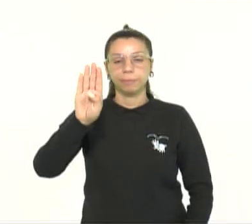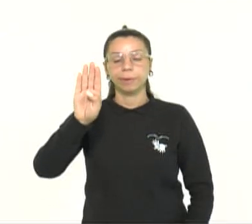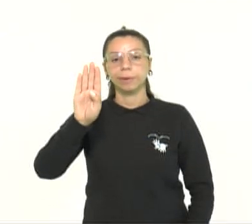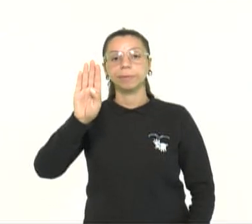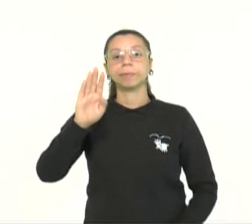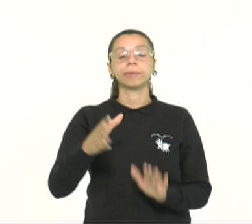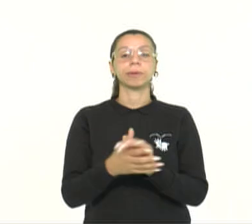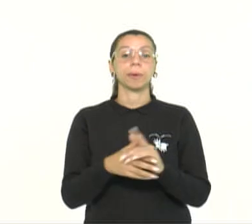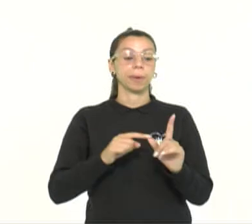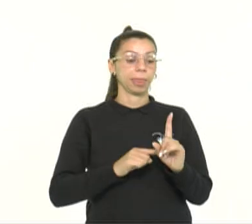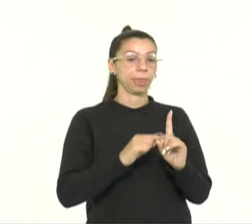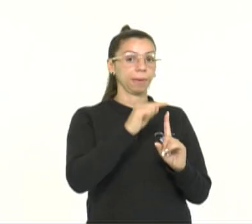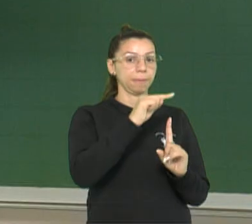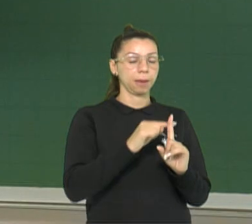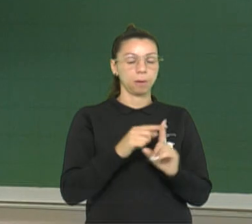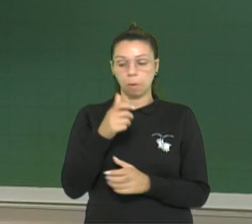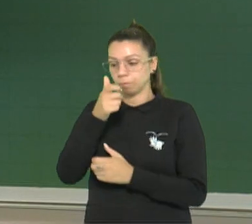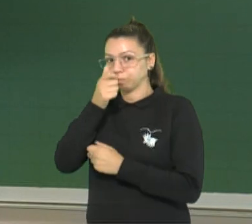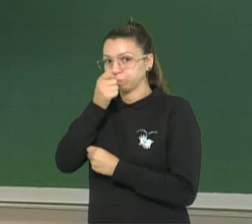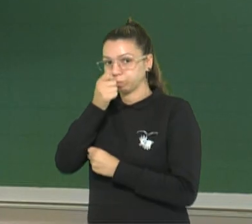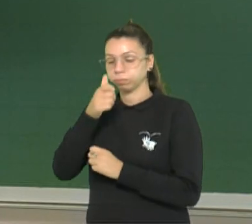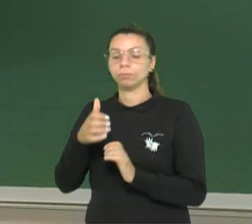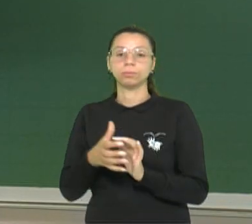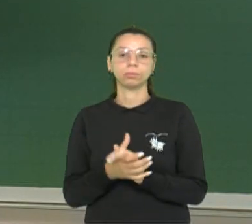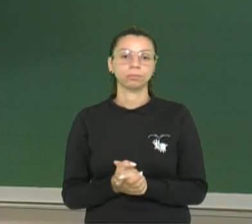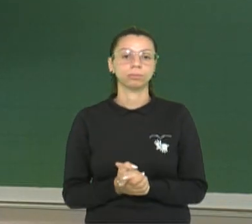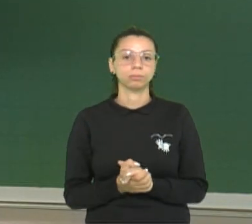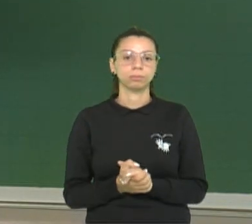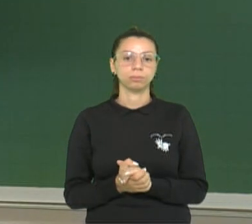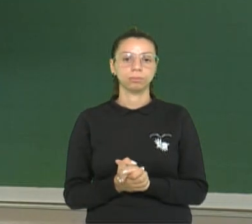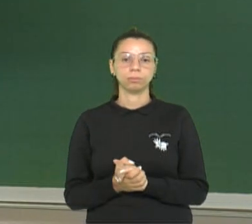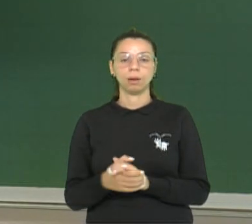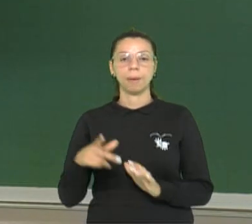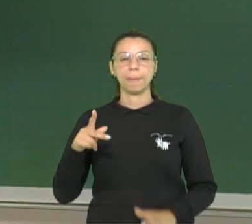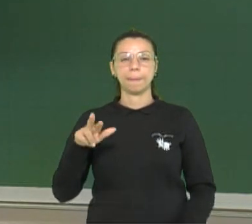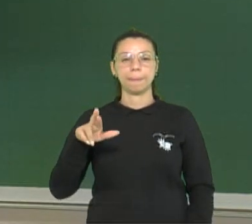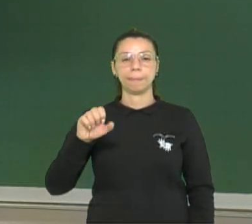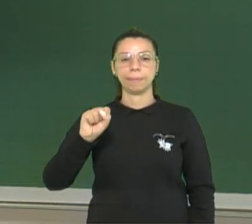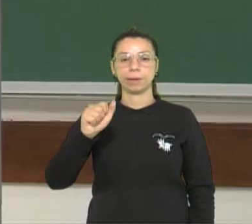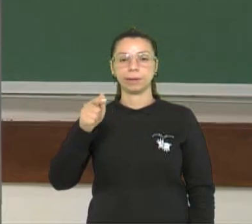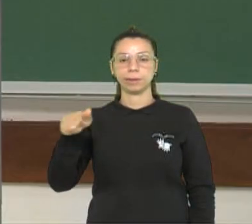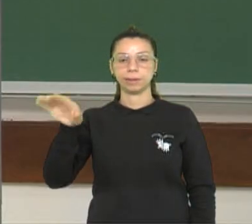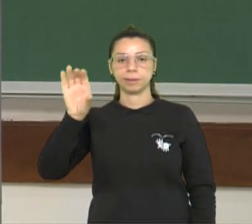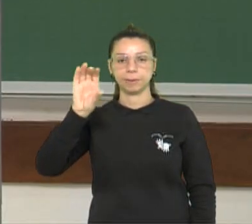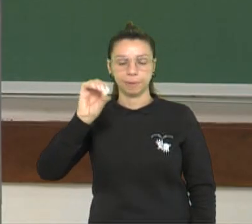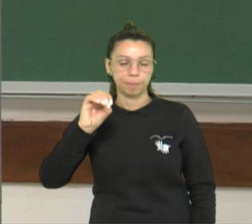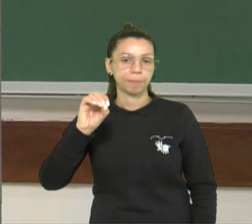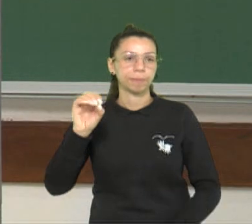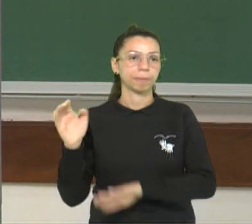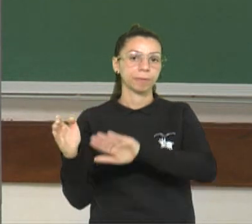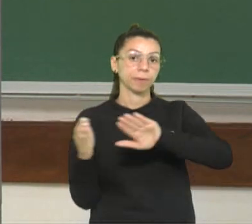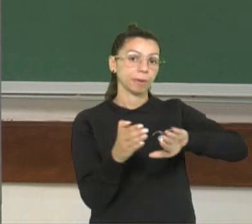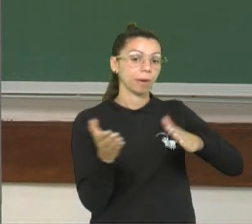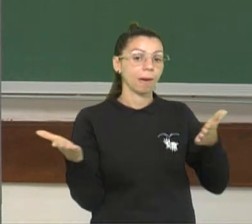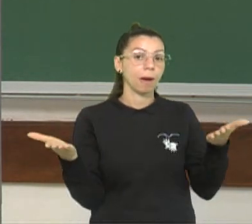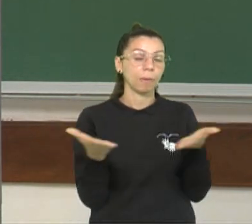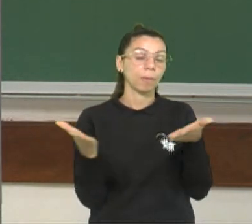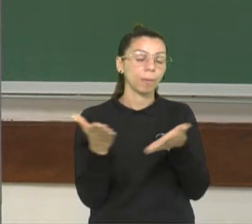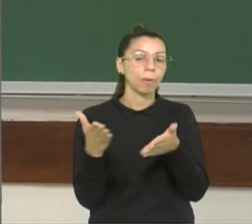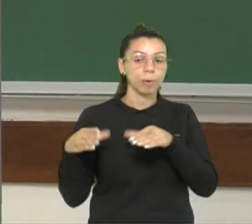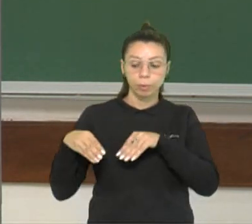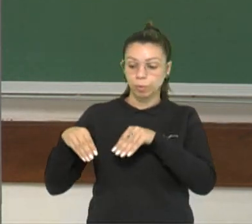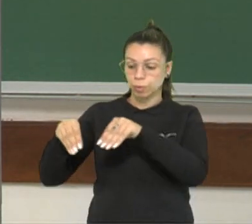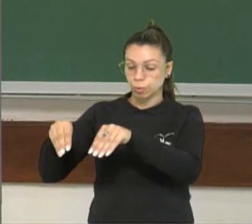e pressão. Então, elementos climáticos, temperatura e pressão. Agora, a gente vai falar sobre solos, porque nós